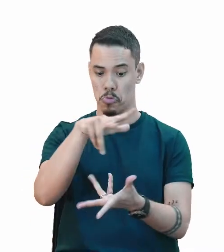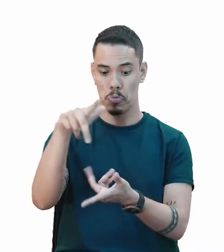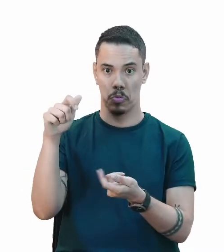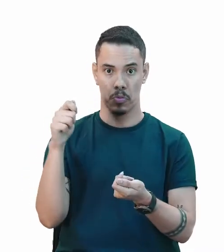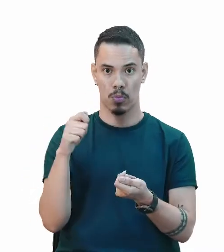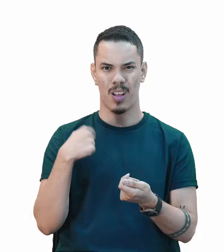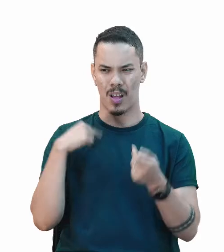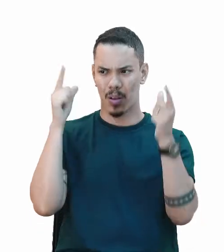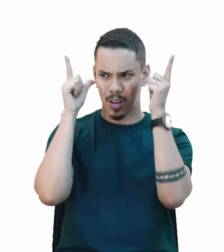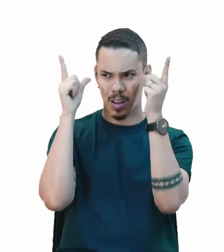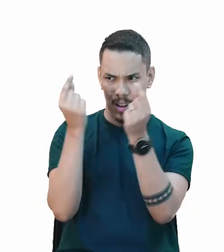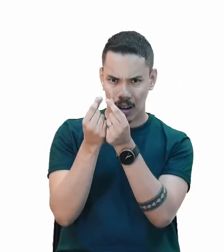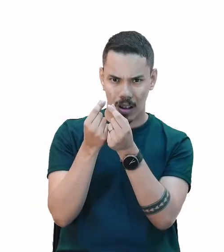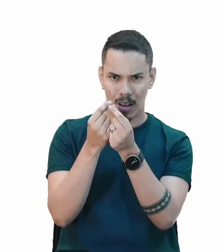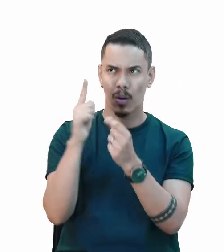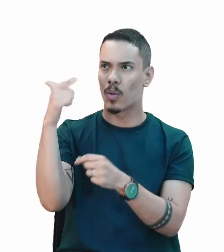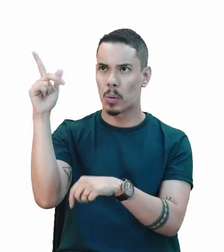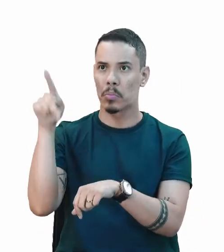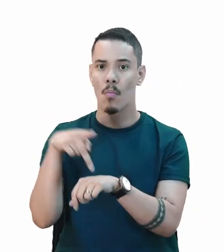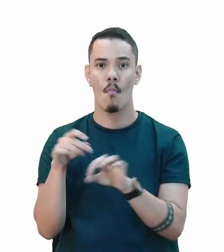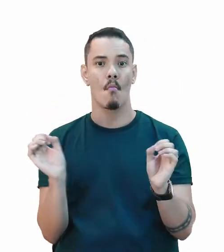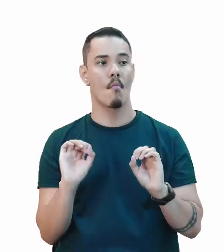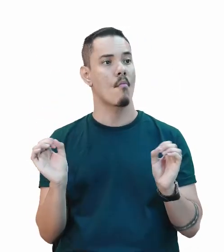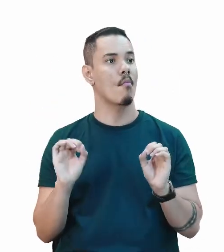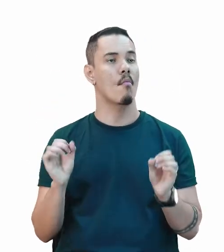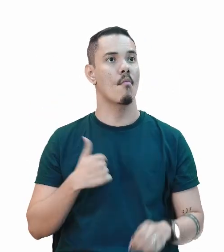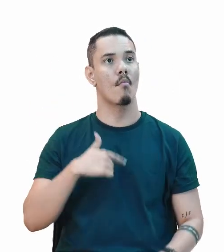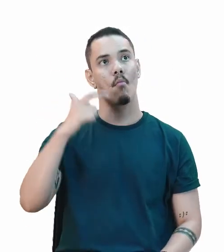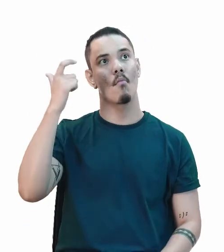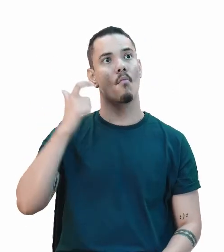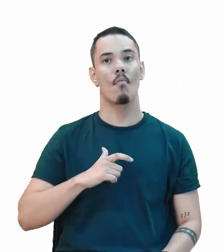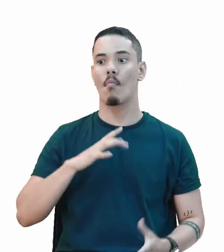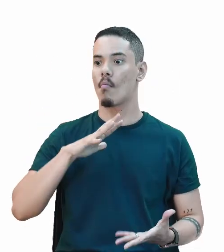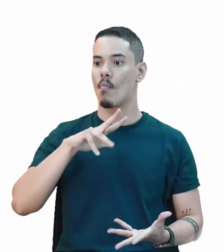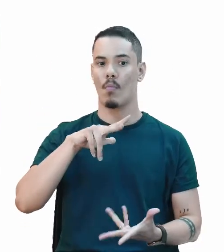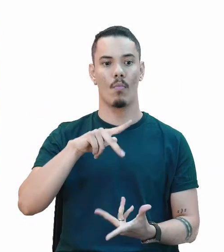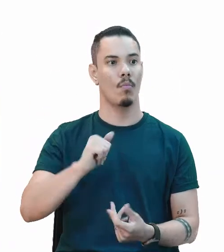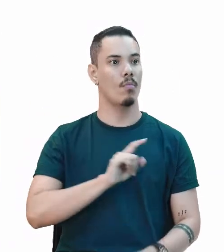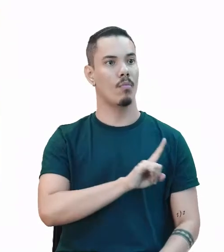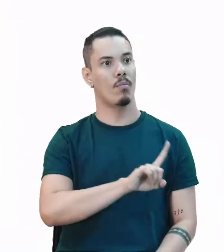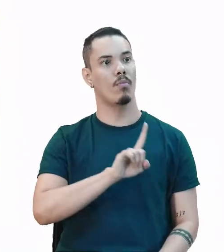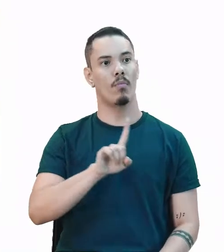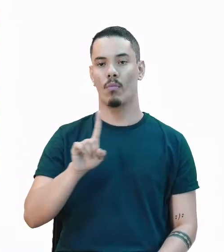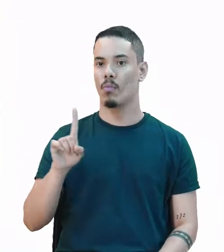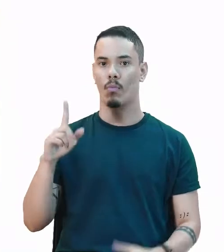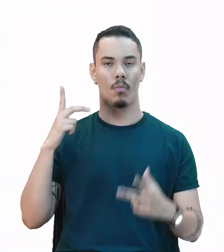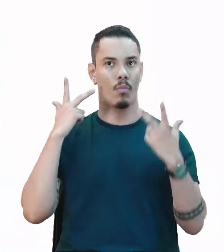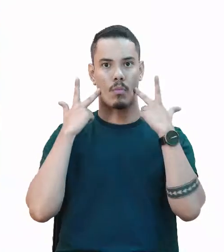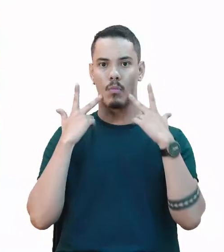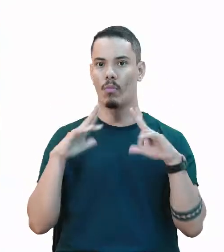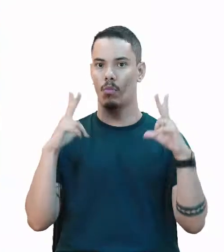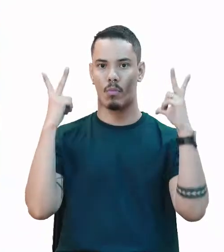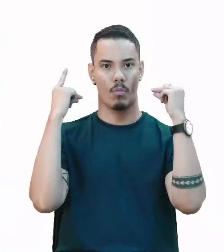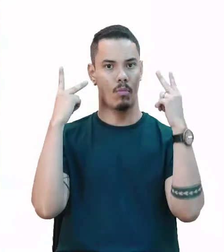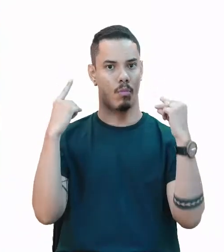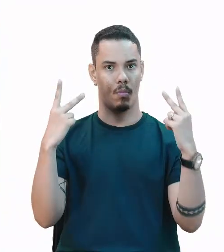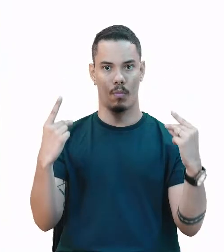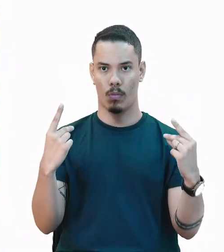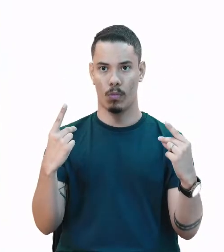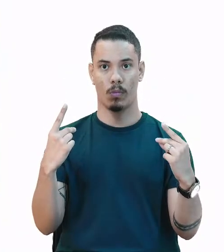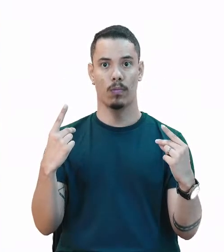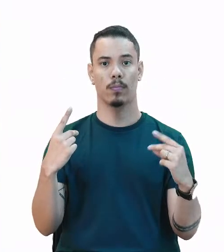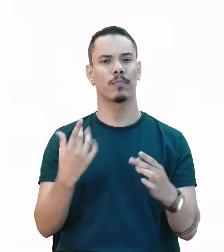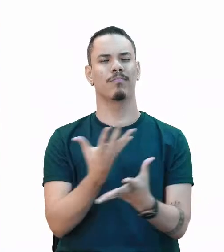um cidadão estrangeiro. Ele era simplesmente um cosmopolita, um cidadão do mundo. Há